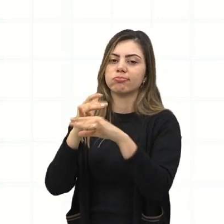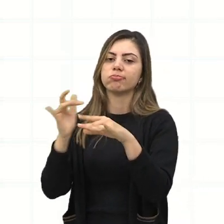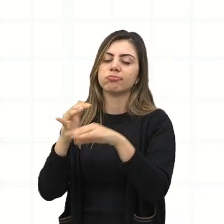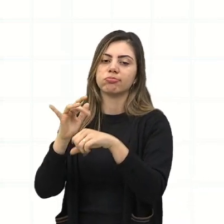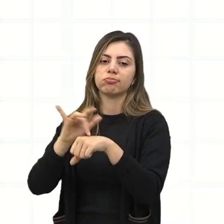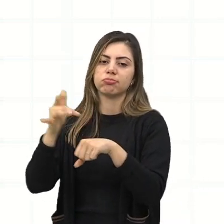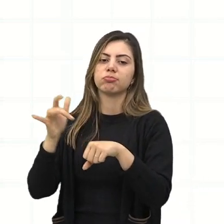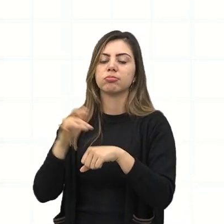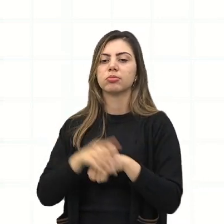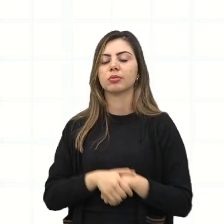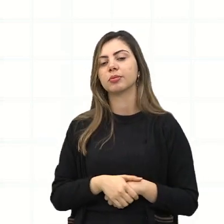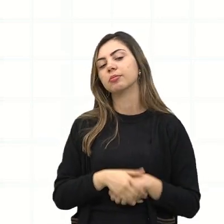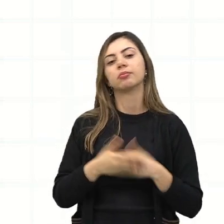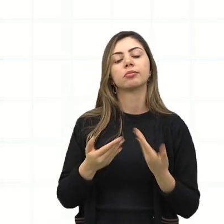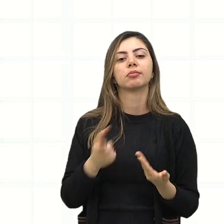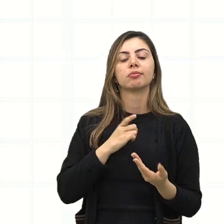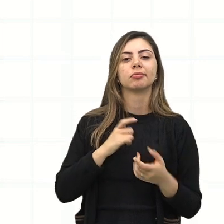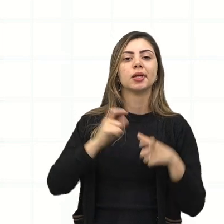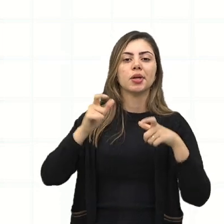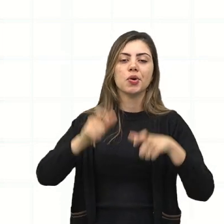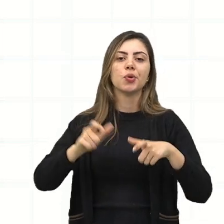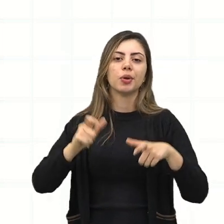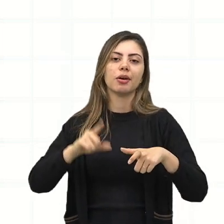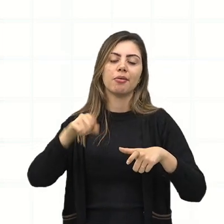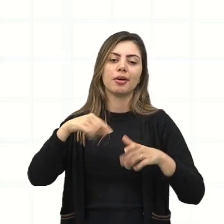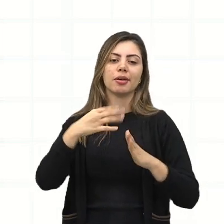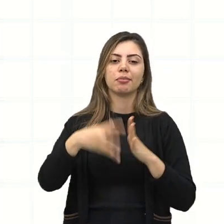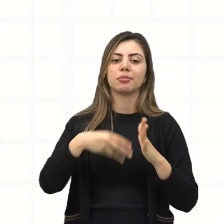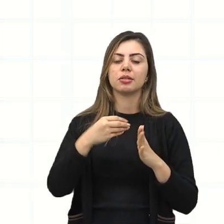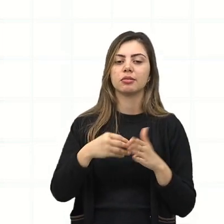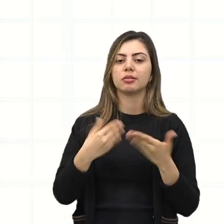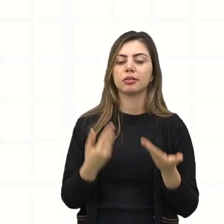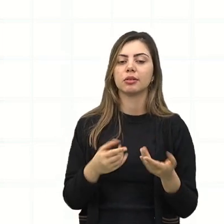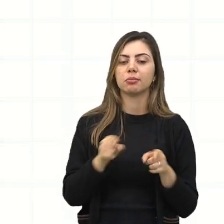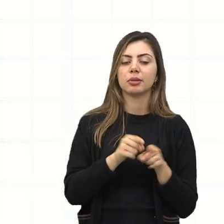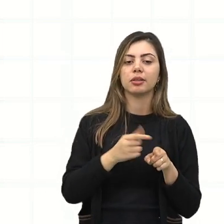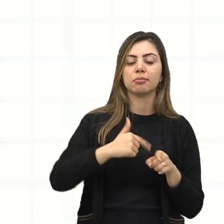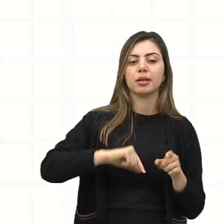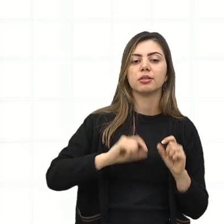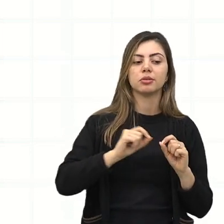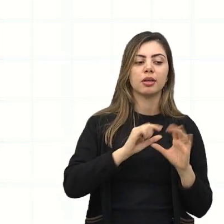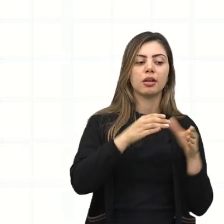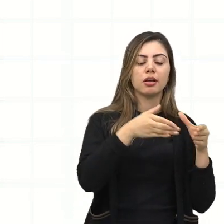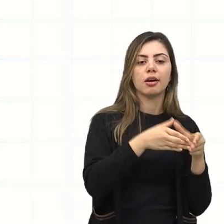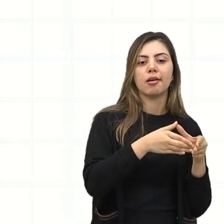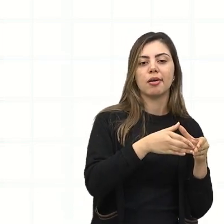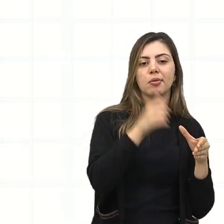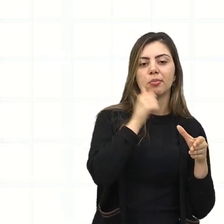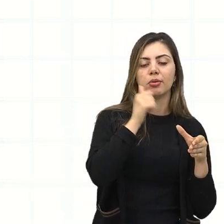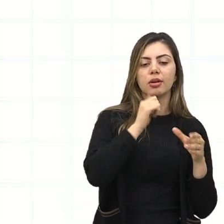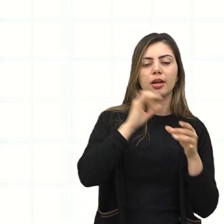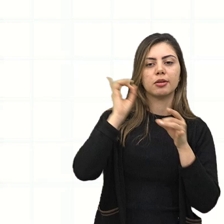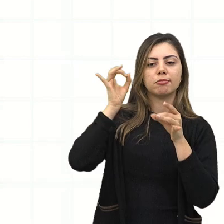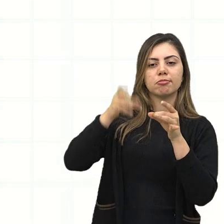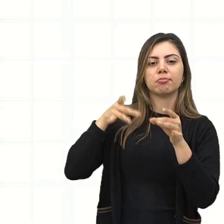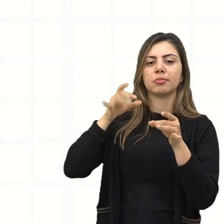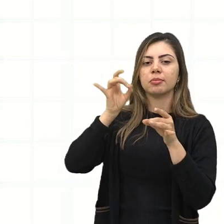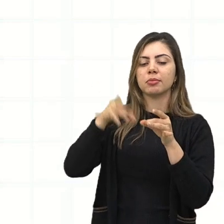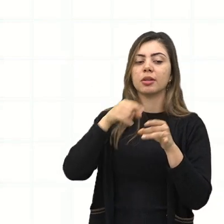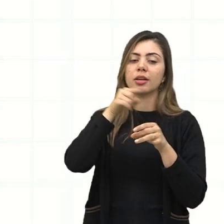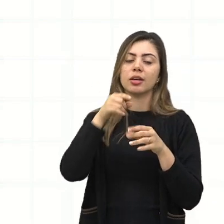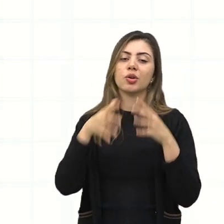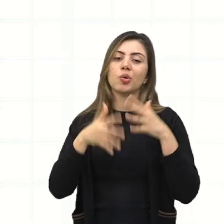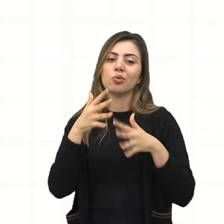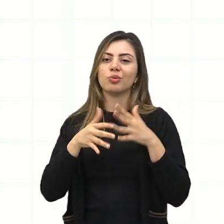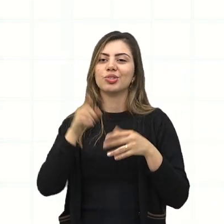essa localização, as nossas guerreiras Icamiabas, que eles confundiram, vamos dizer assim, com as Amazonas.